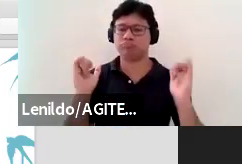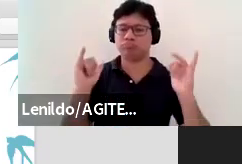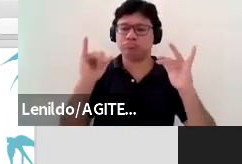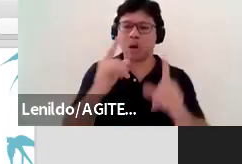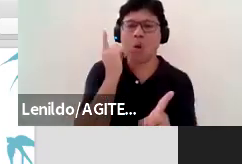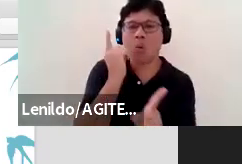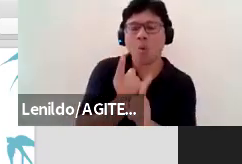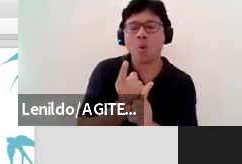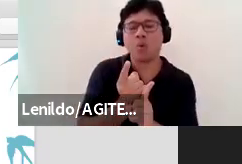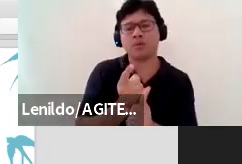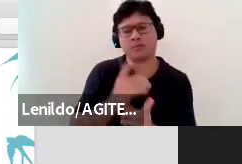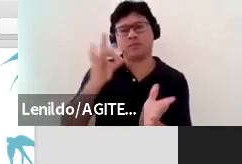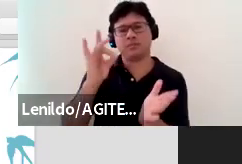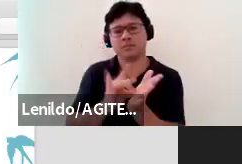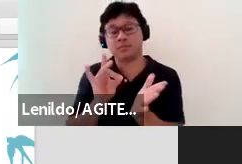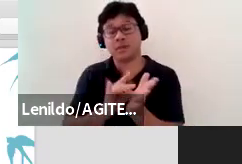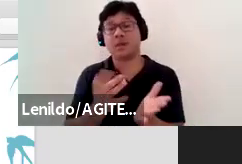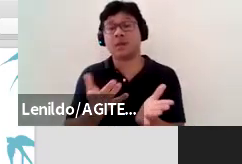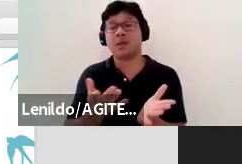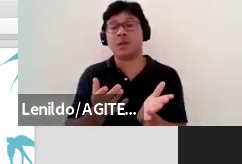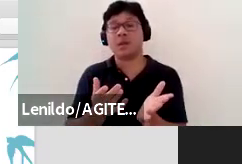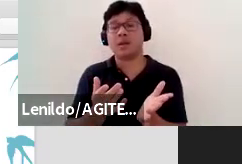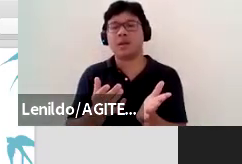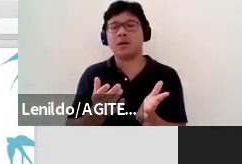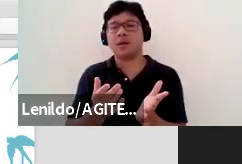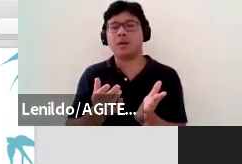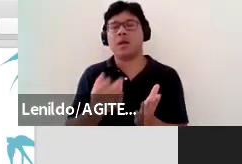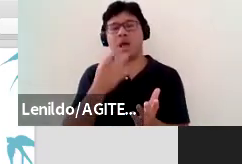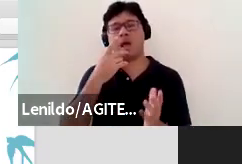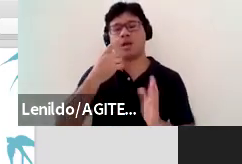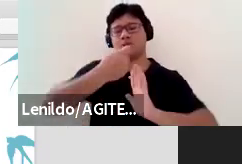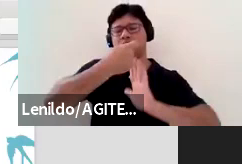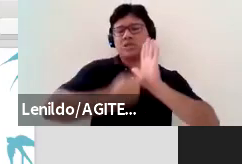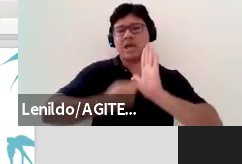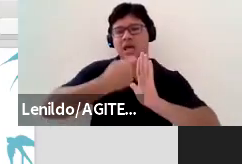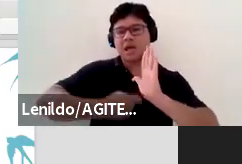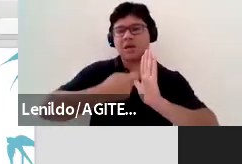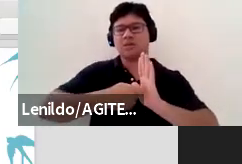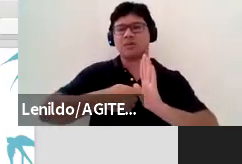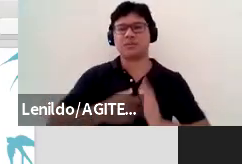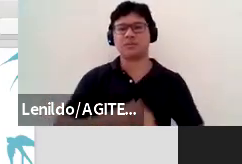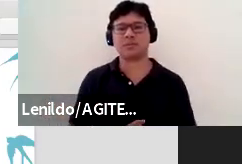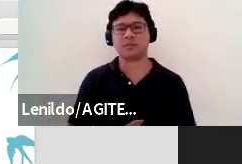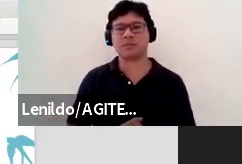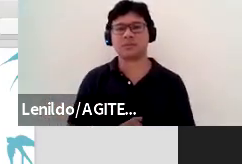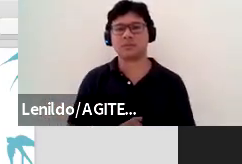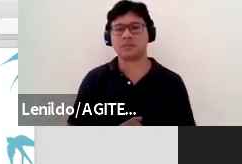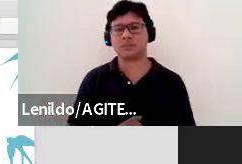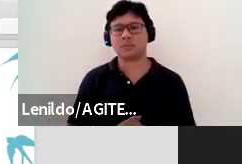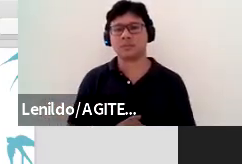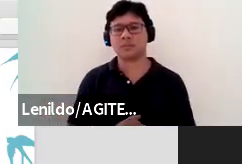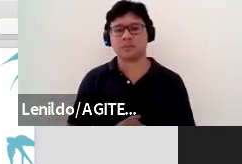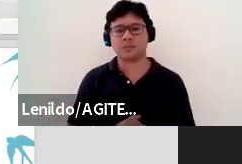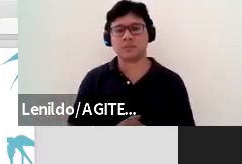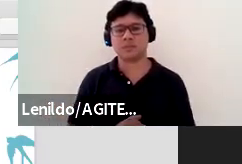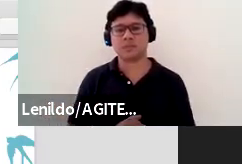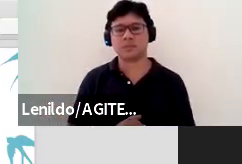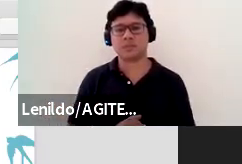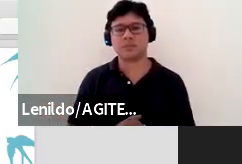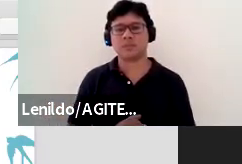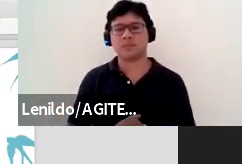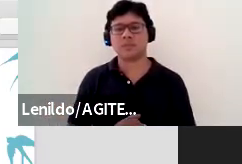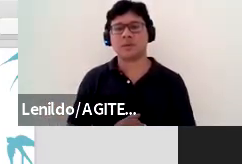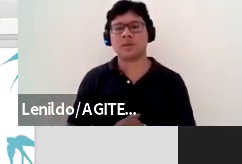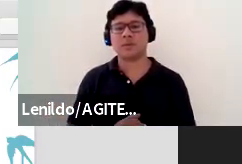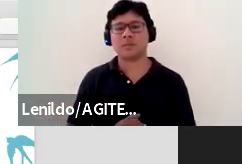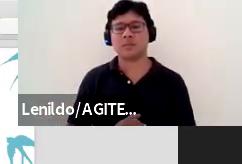gente, inclusive, isso era um dos nossos textos, né? No nosso site está falando da importância do encontro presencial e era hora